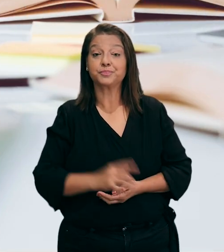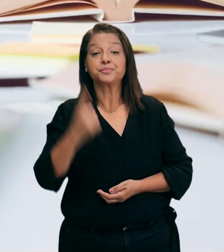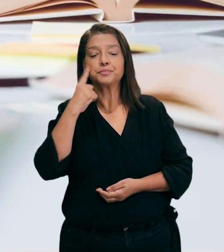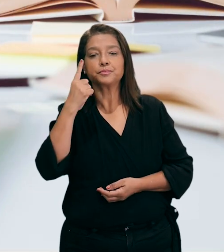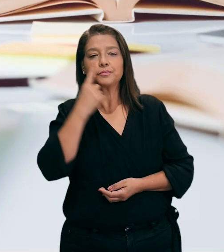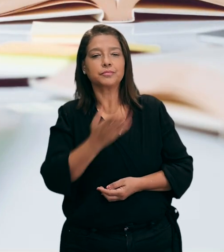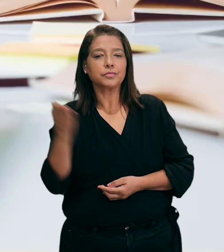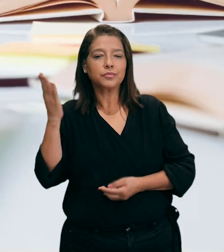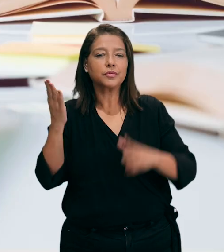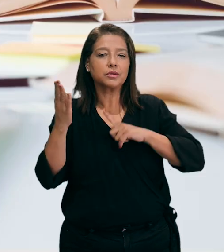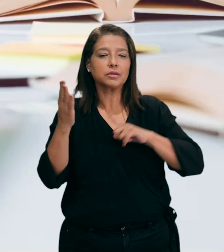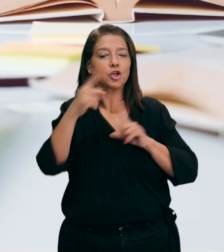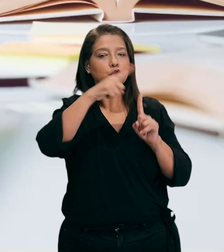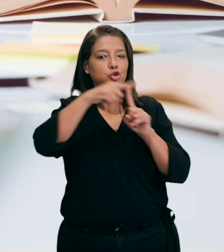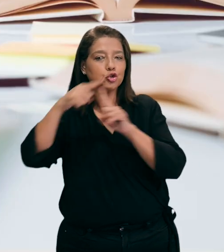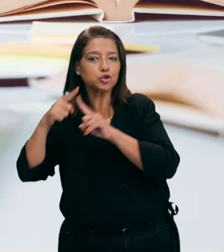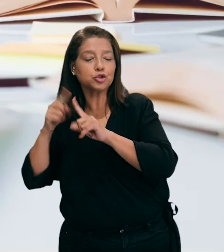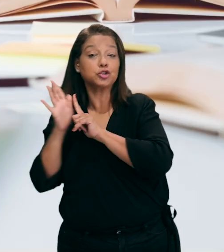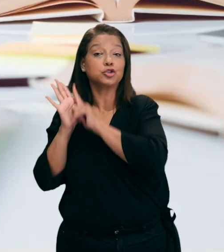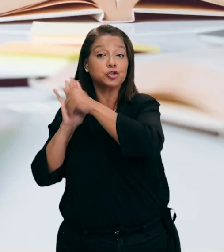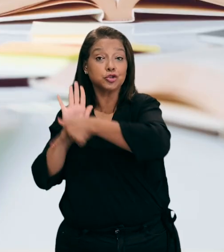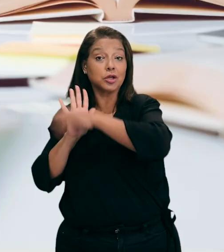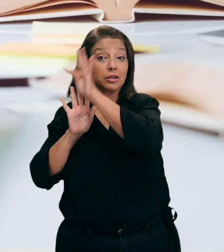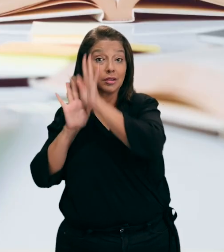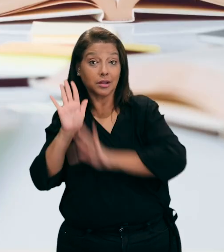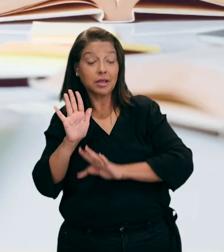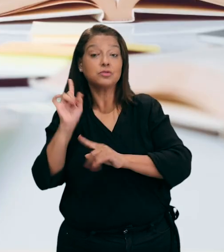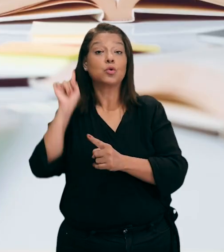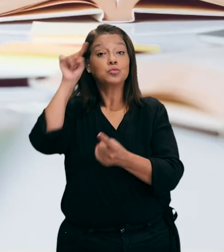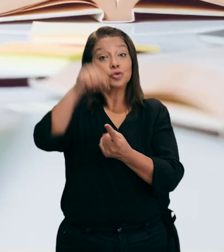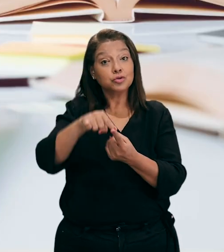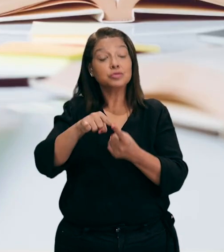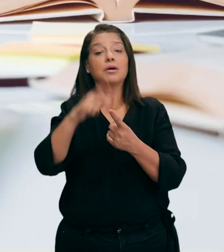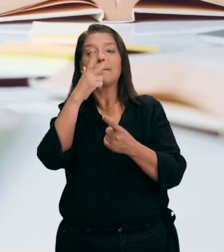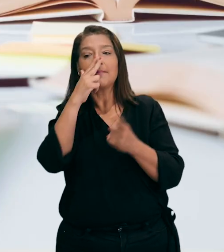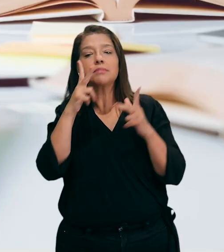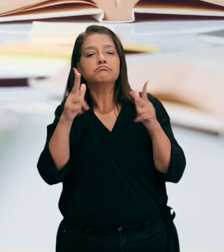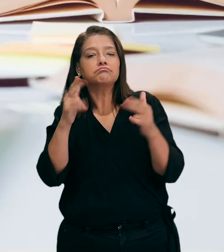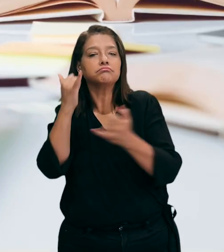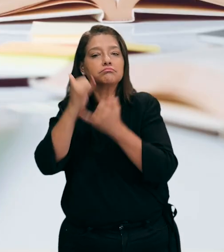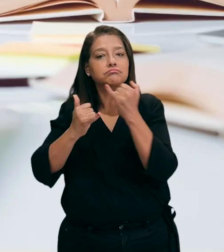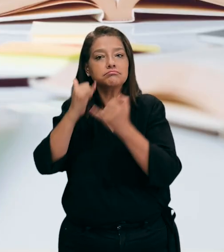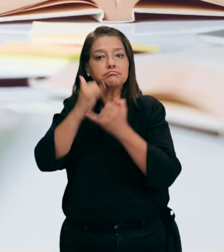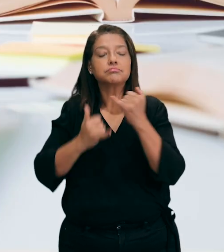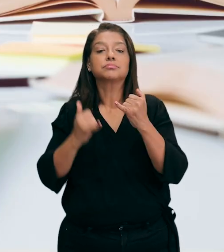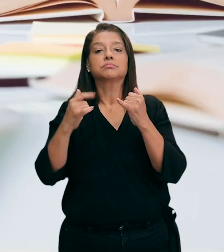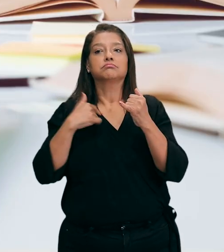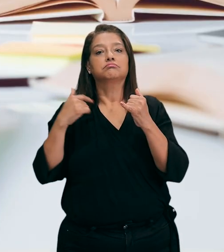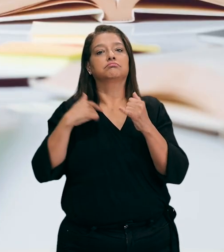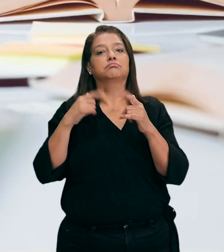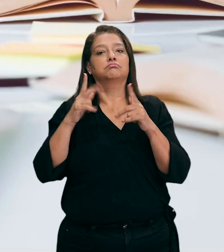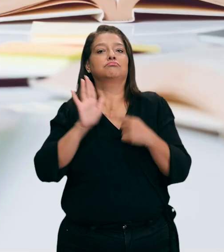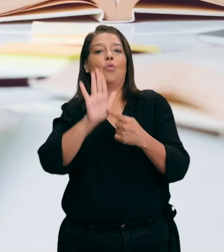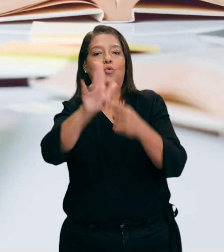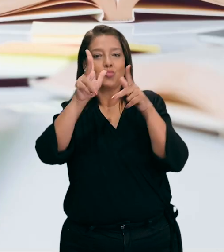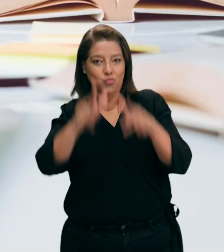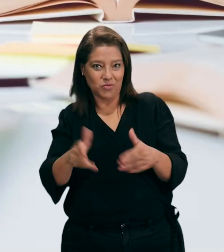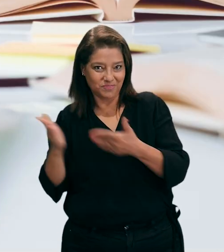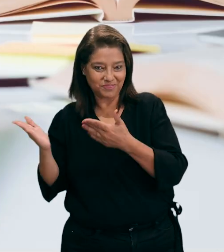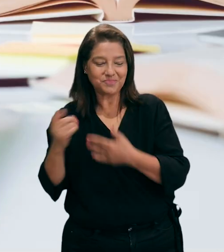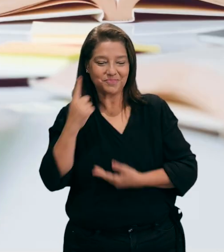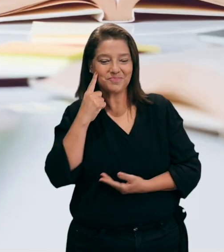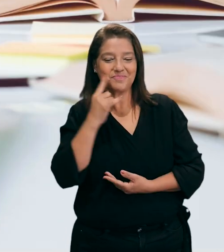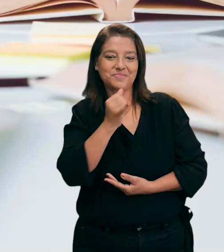alguns tipos e gêneros textuais e as finalidades mais comuns abarcadas por eles. Por